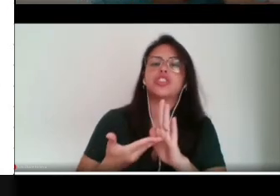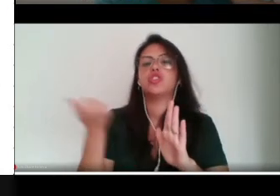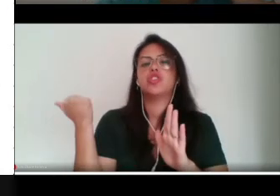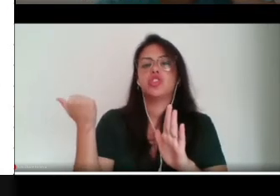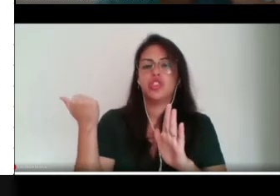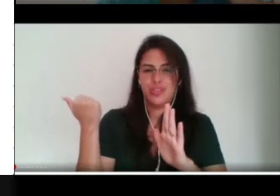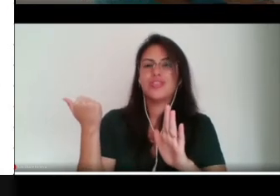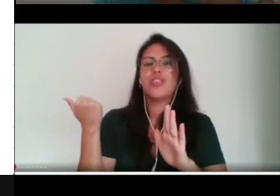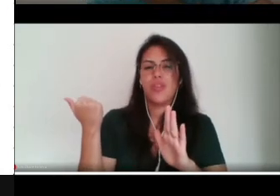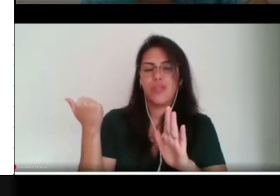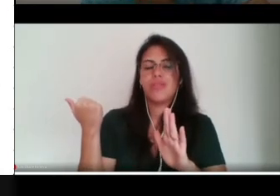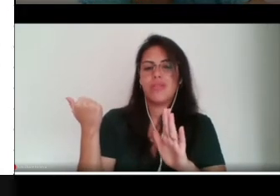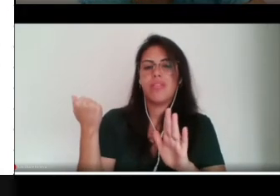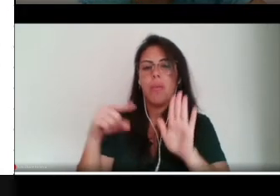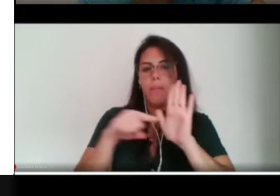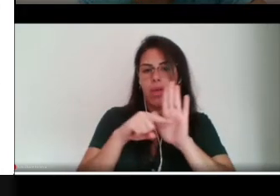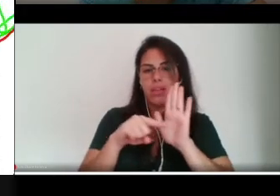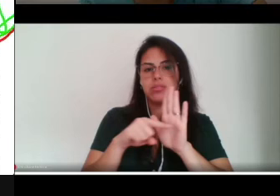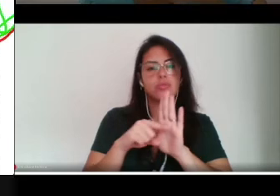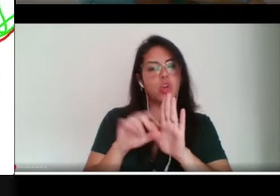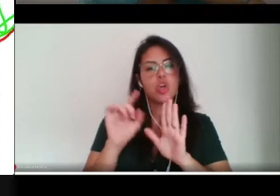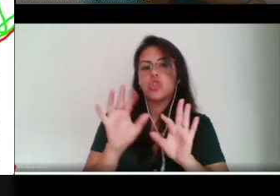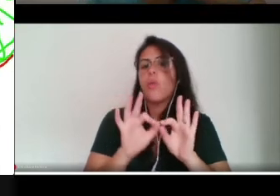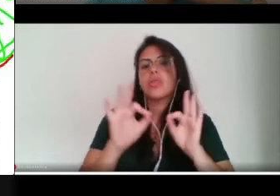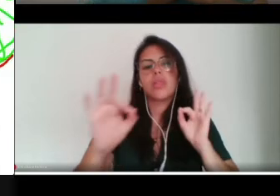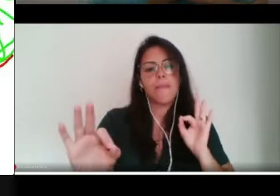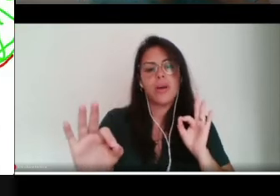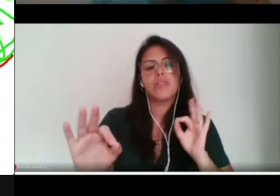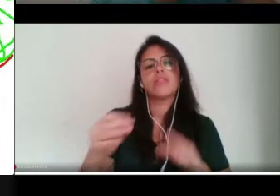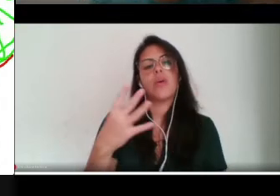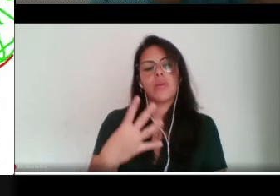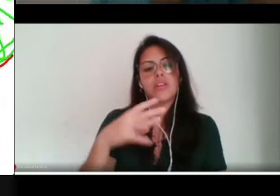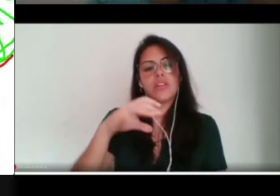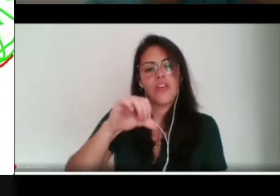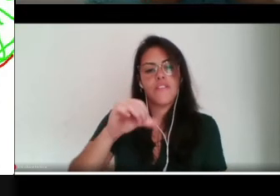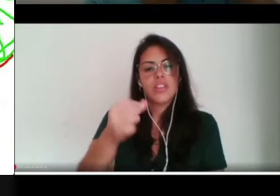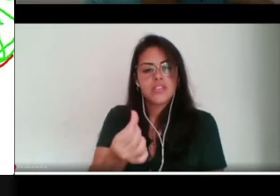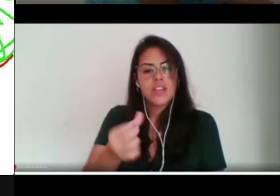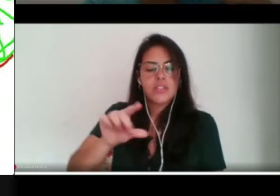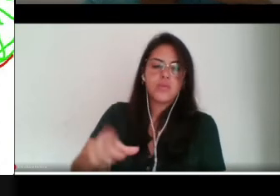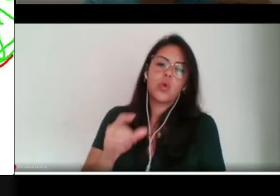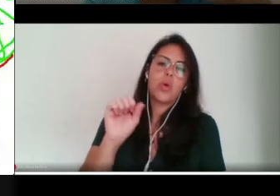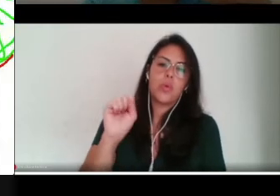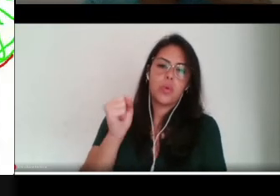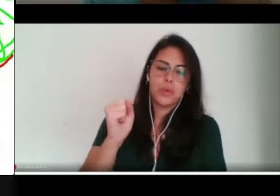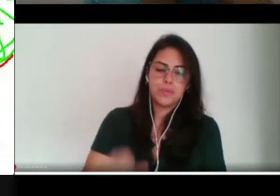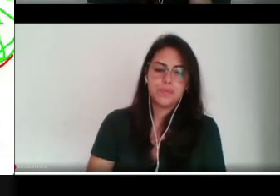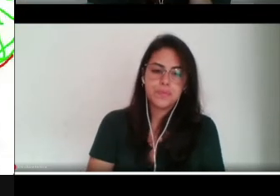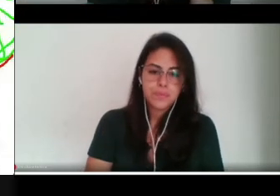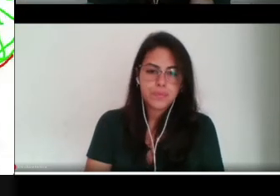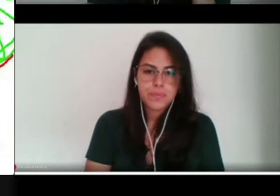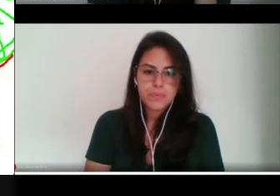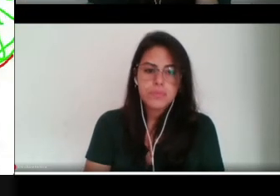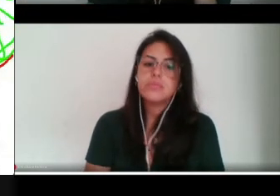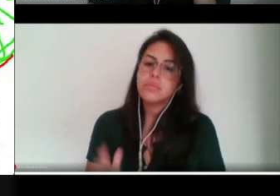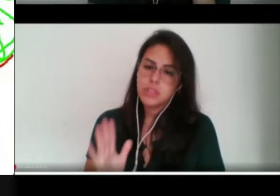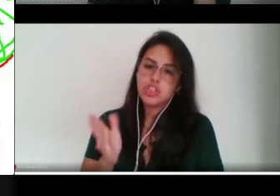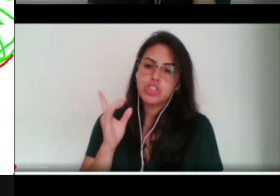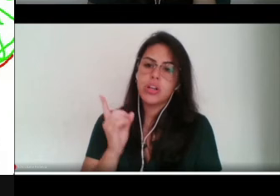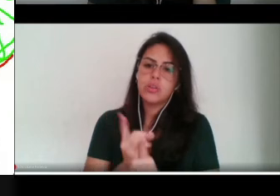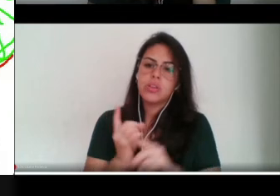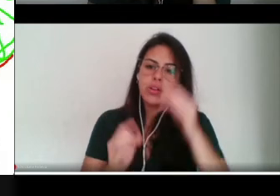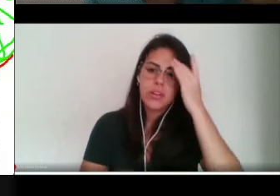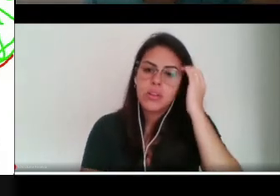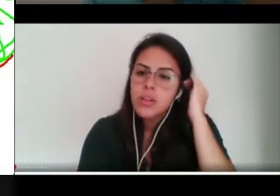496,8, que é o que a gente tem que botar lá, tá? Agora, Ana, esse exercício aqui... Então, eu não preciso colocar o